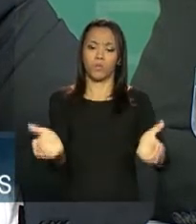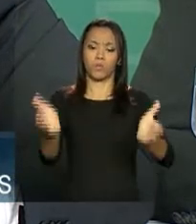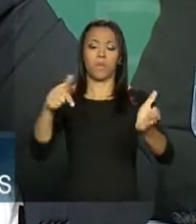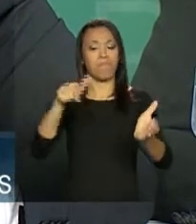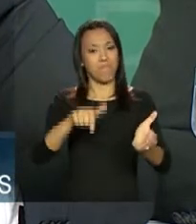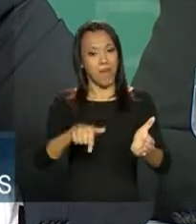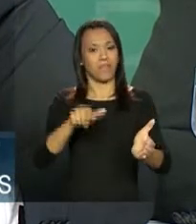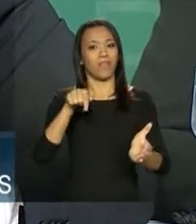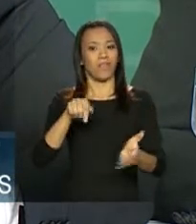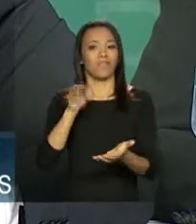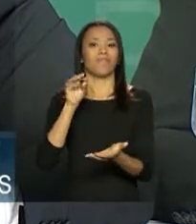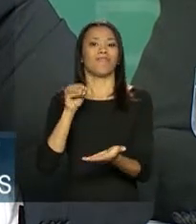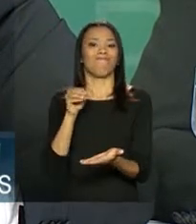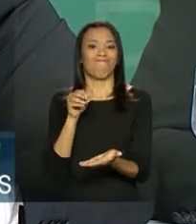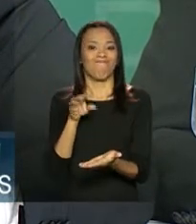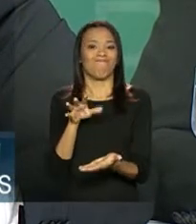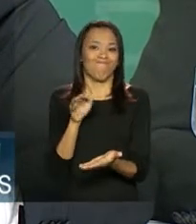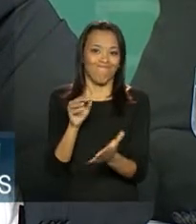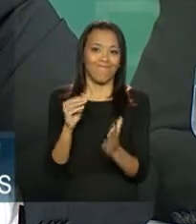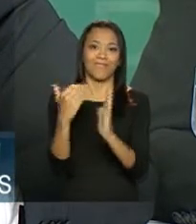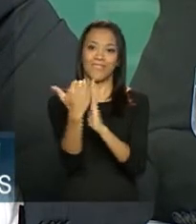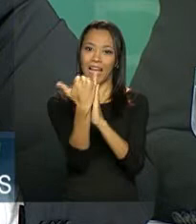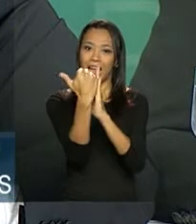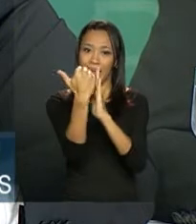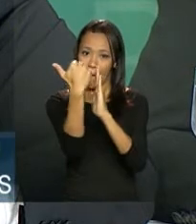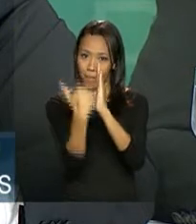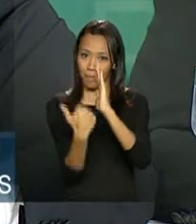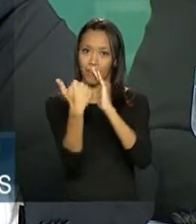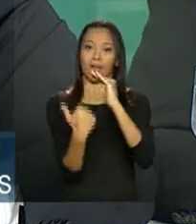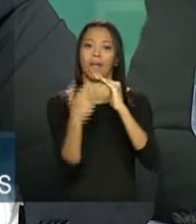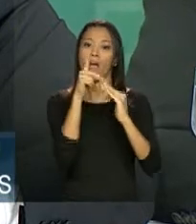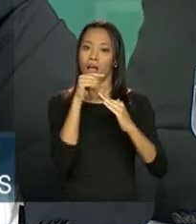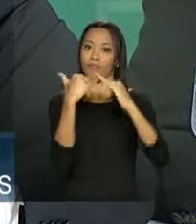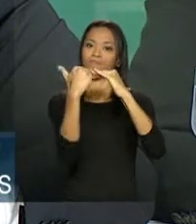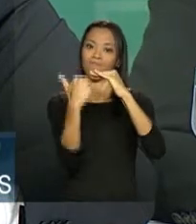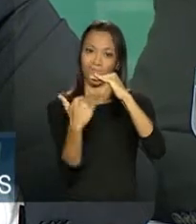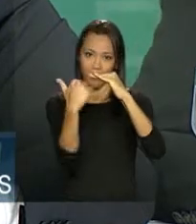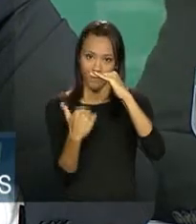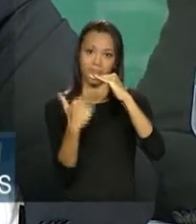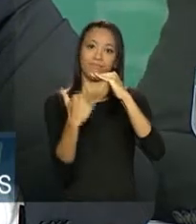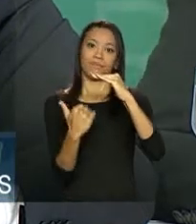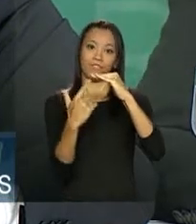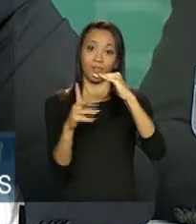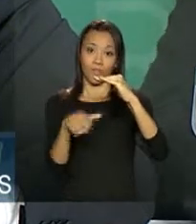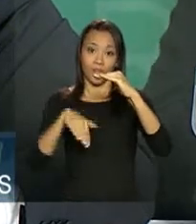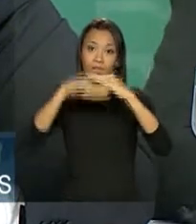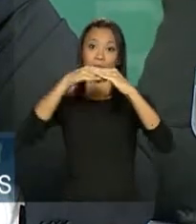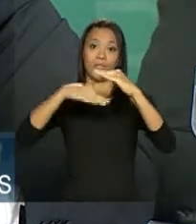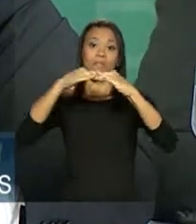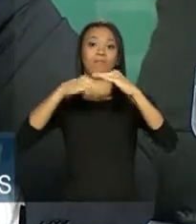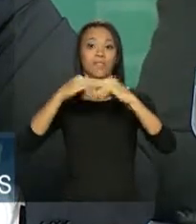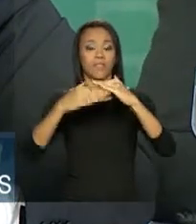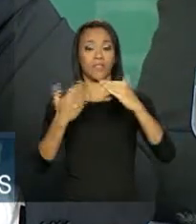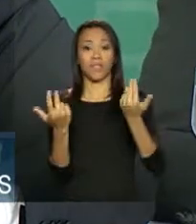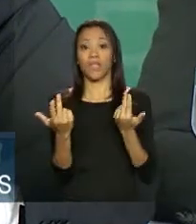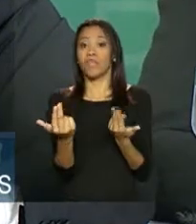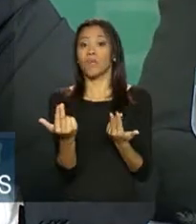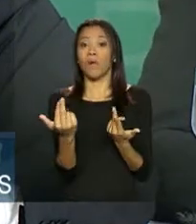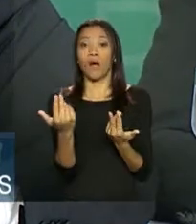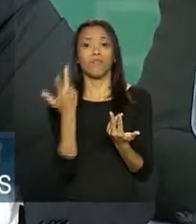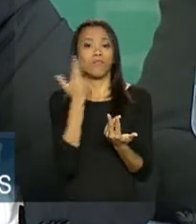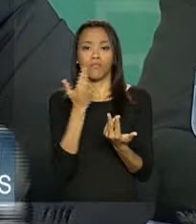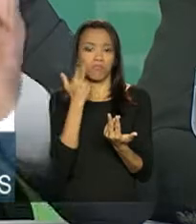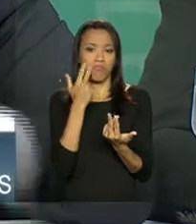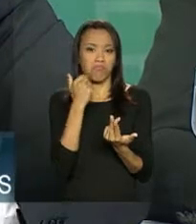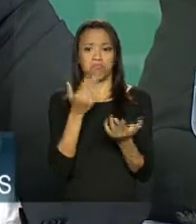ainda se em níveis muito inferiores à média que esse reservatório apresentava em períodos semelhantes